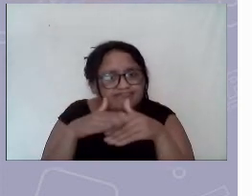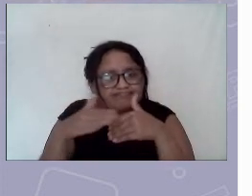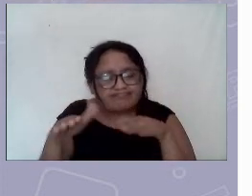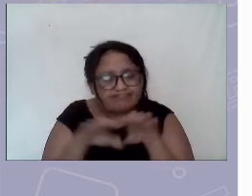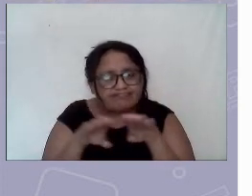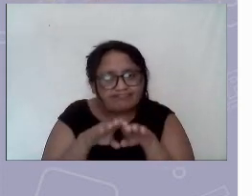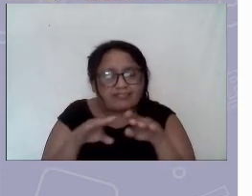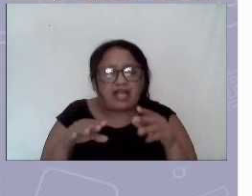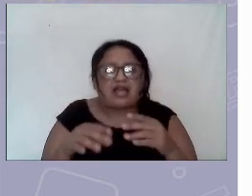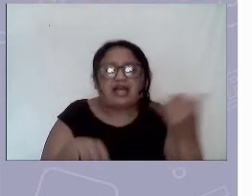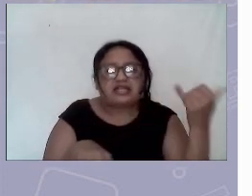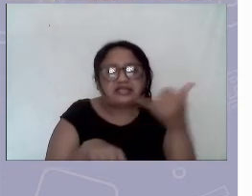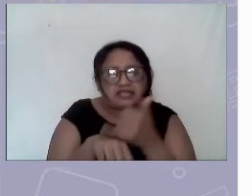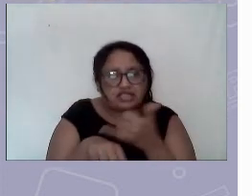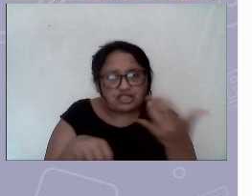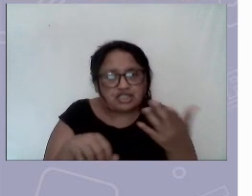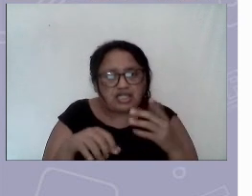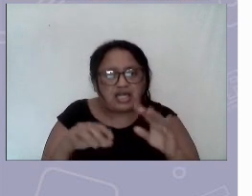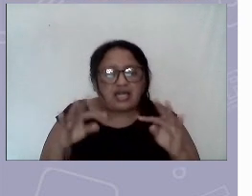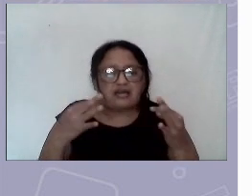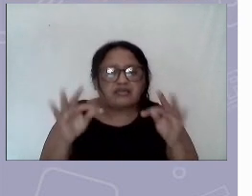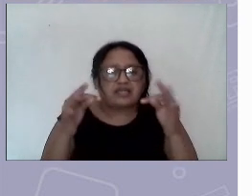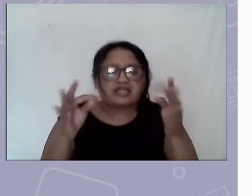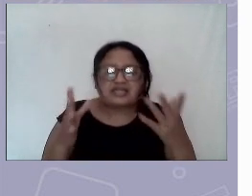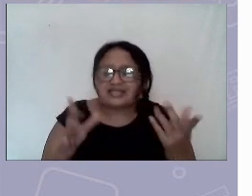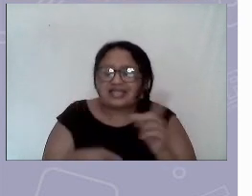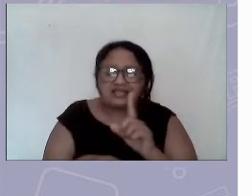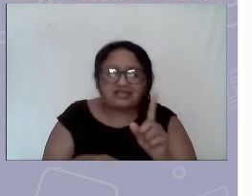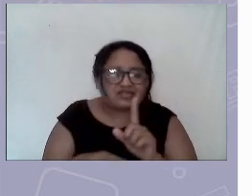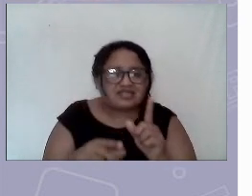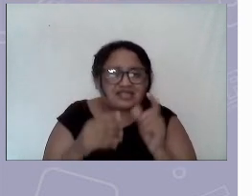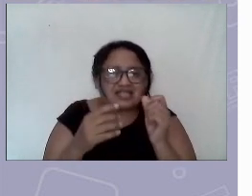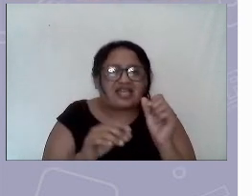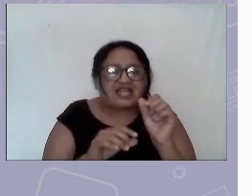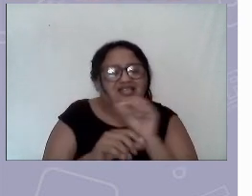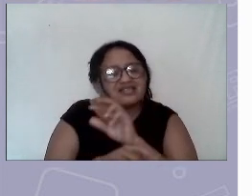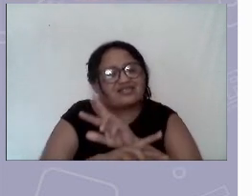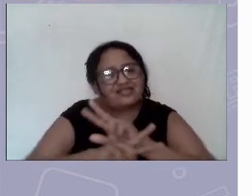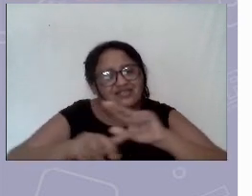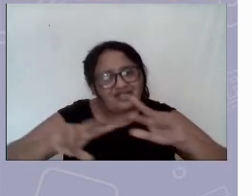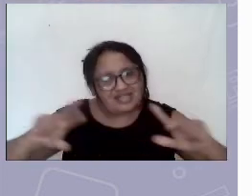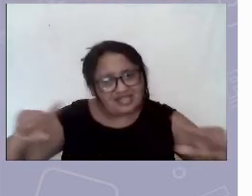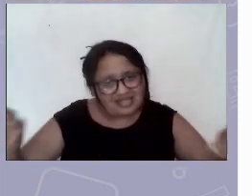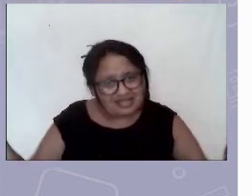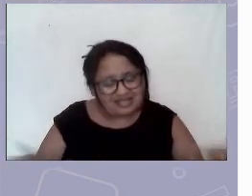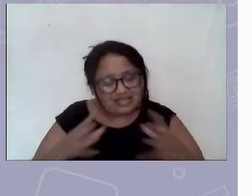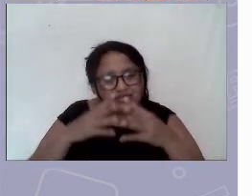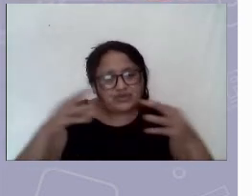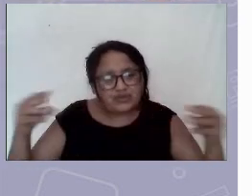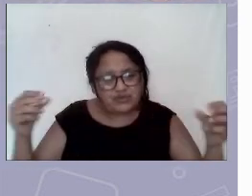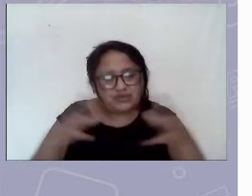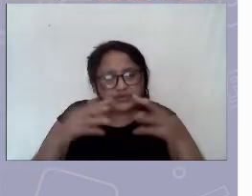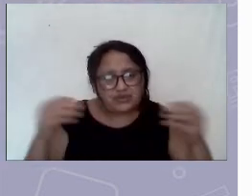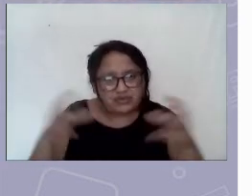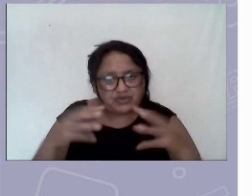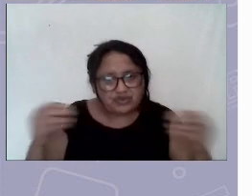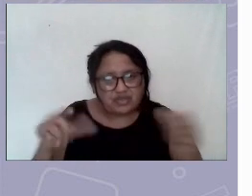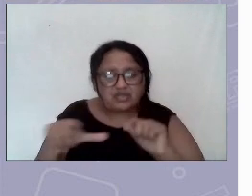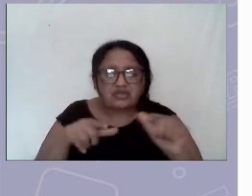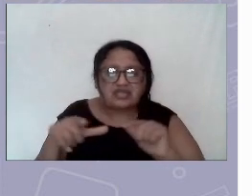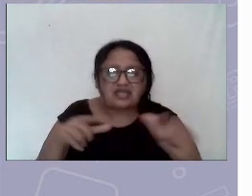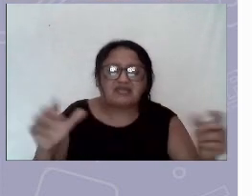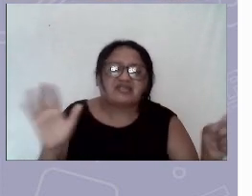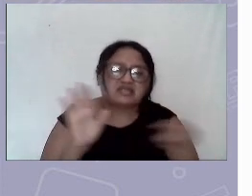ela acaba não sendo conservada ela vai ser variada na verdade ela vai ser dissipada de forma que esse trabalho vai ser